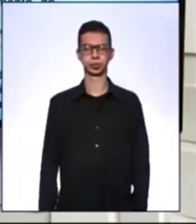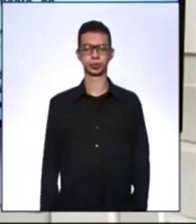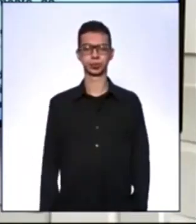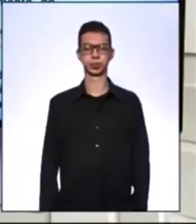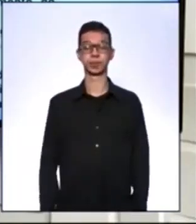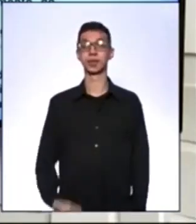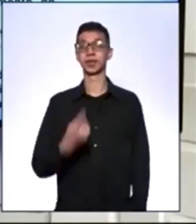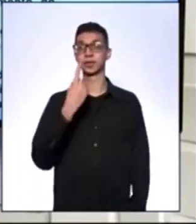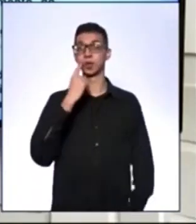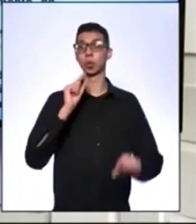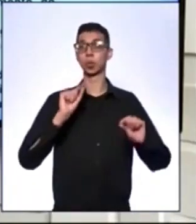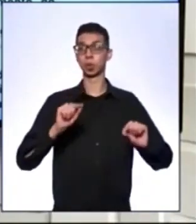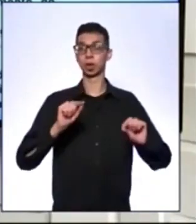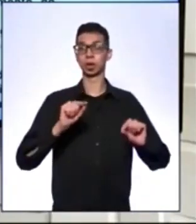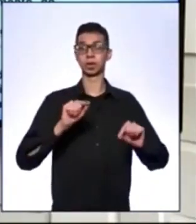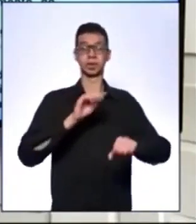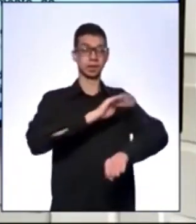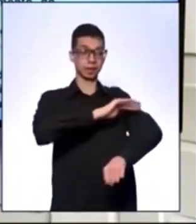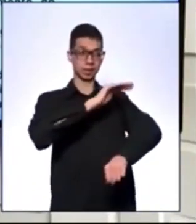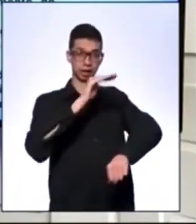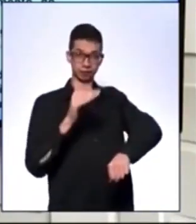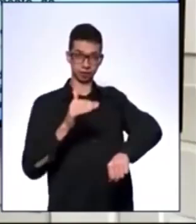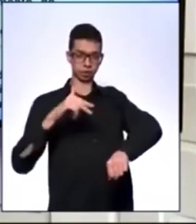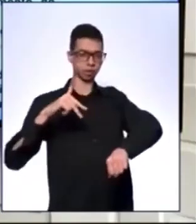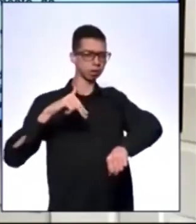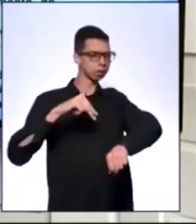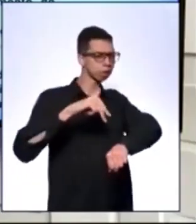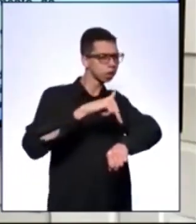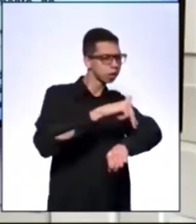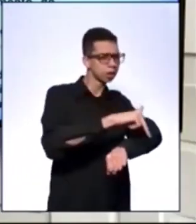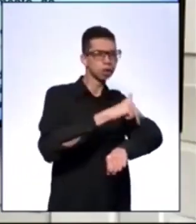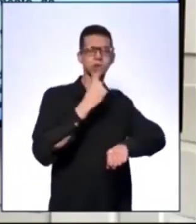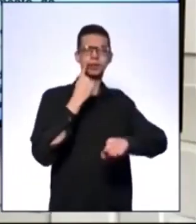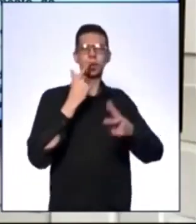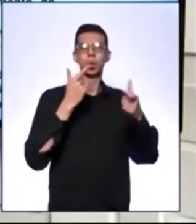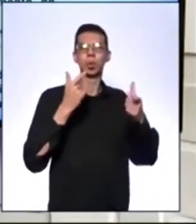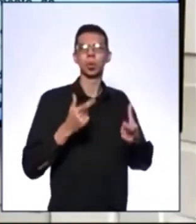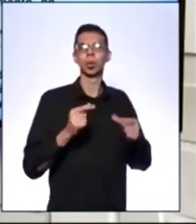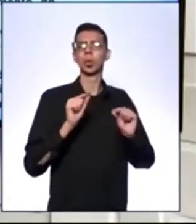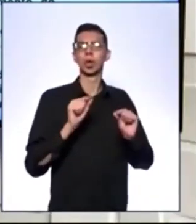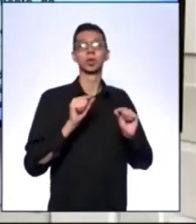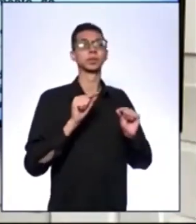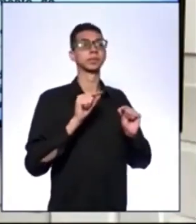inscrições nas cavernas, vestígios de todo tipo, fósseis,